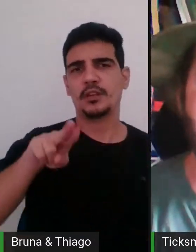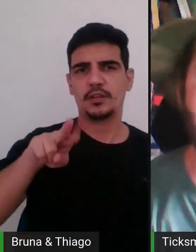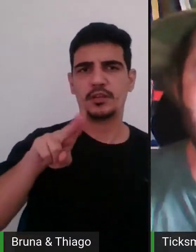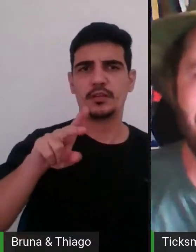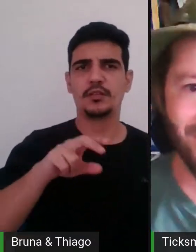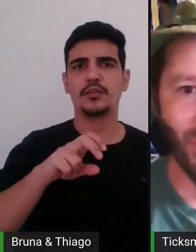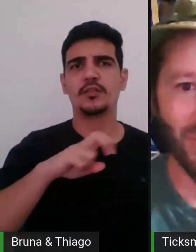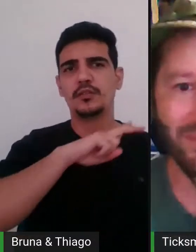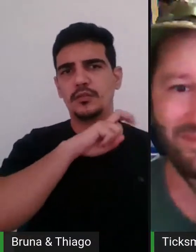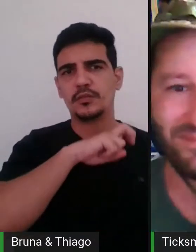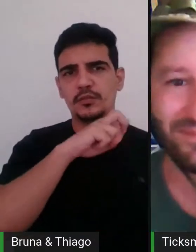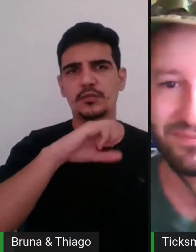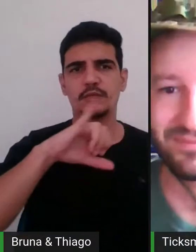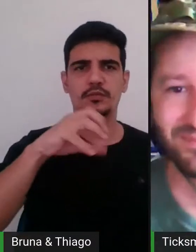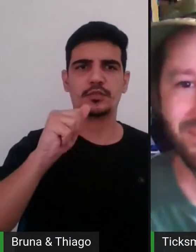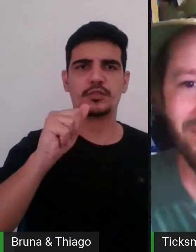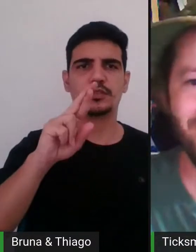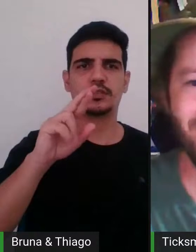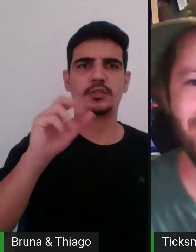leve.